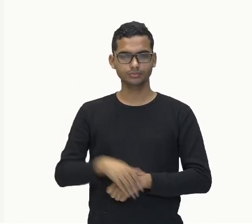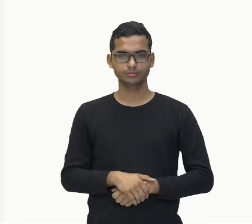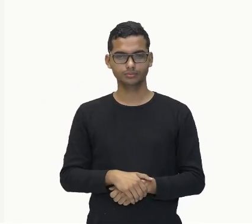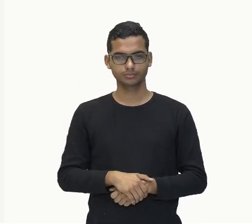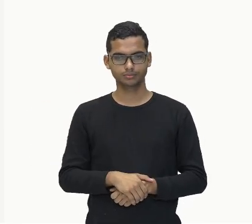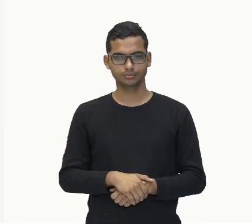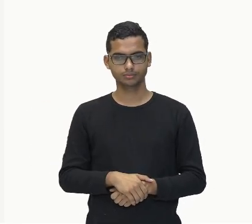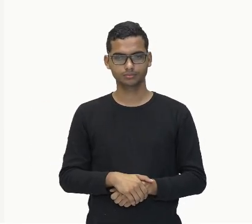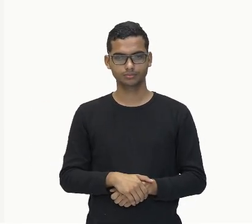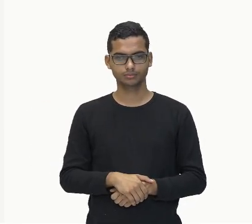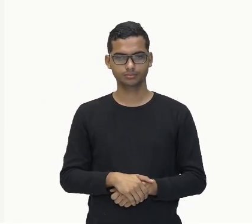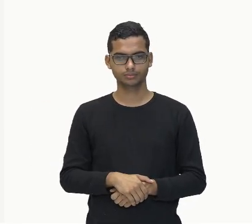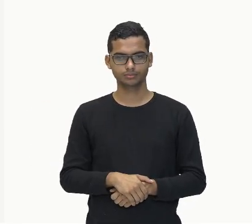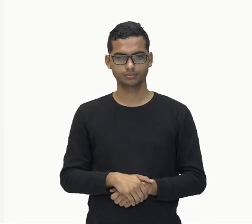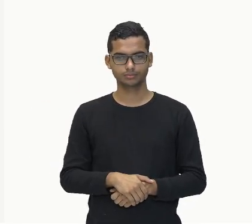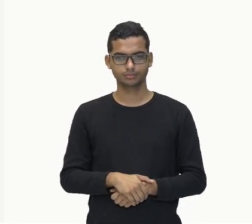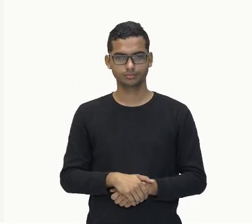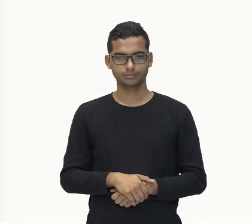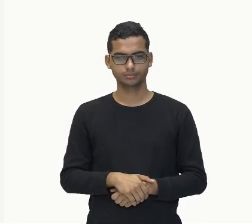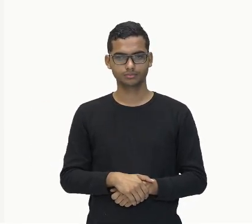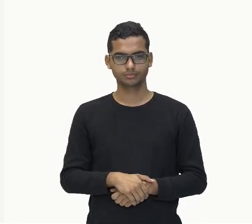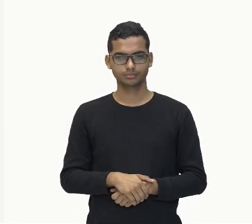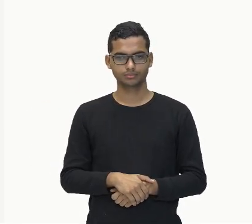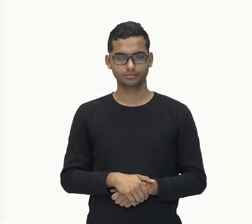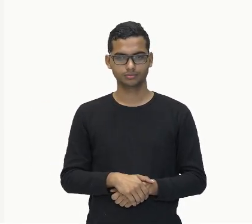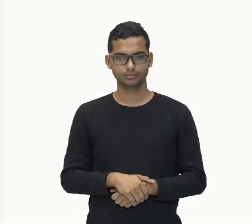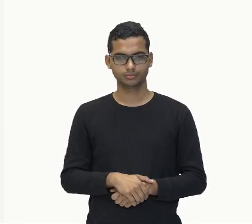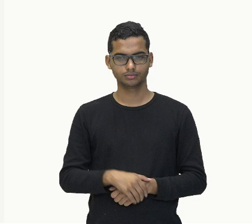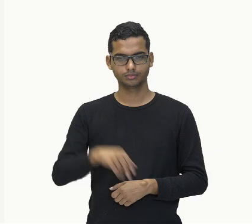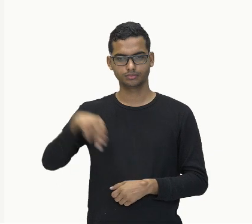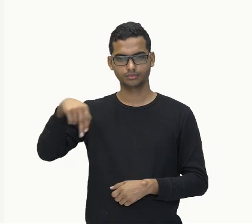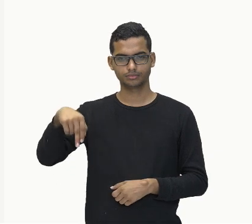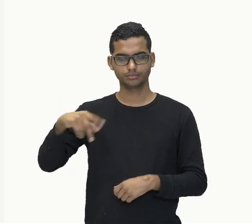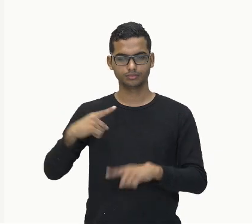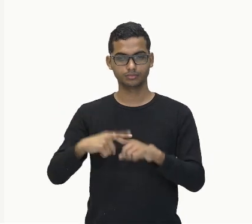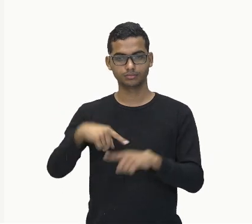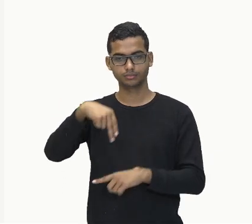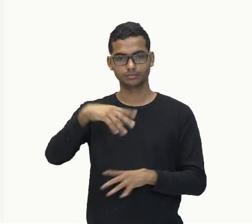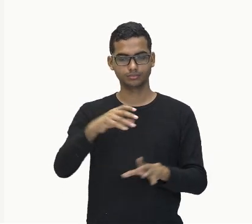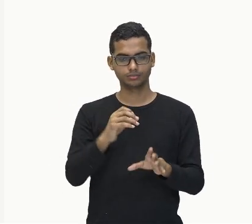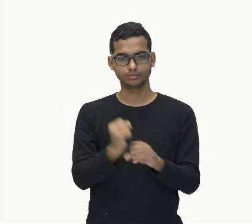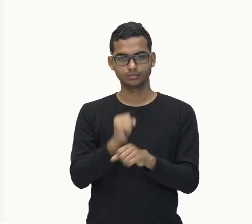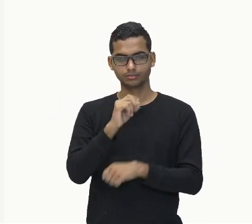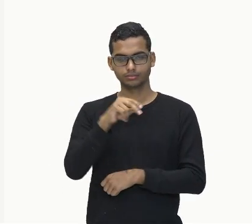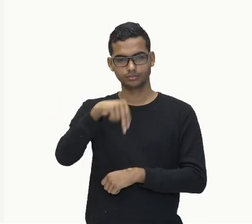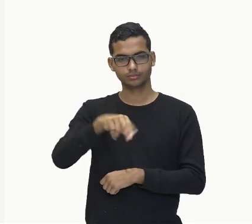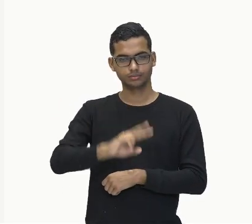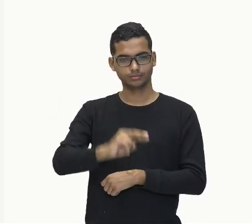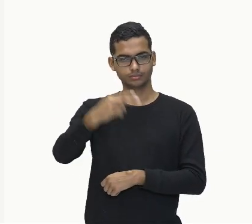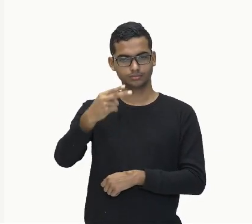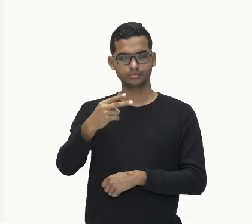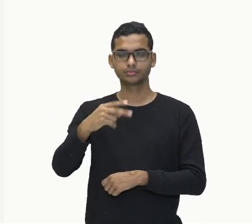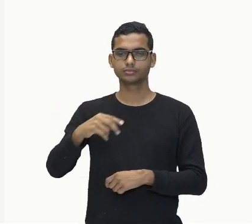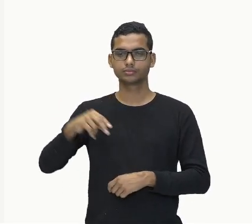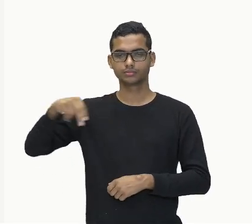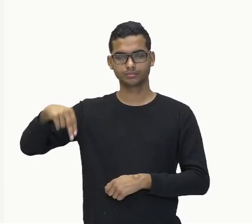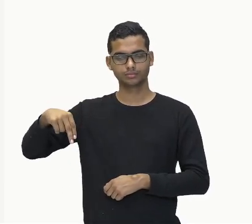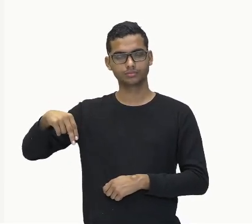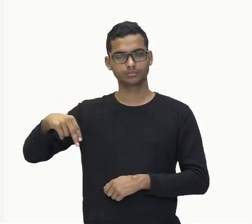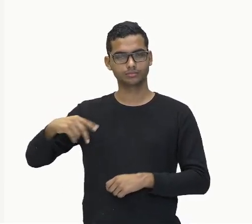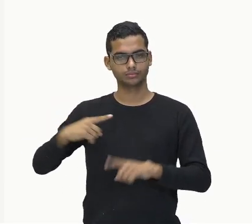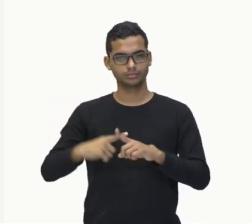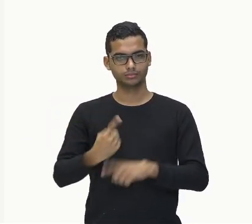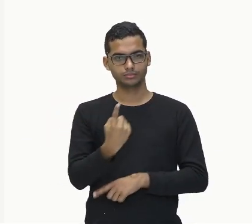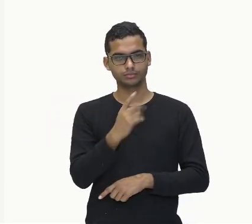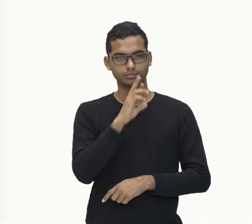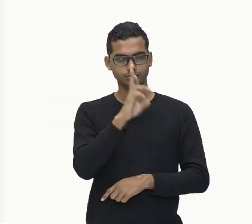desenvolver direto aqui também, n vezes n, que dá n ao quadrado, menos n vezes 1, que dá n. Então,